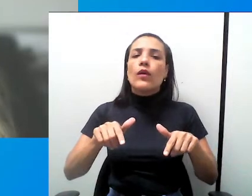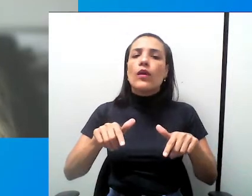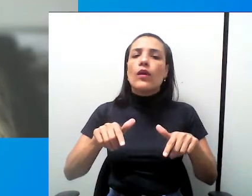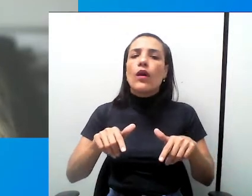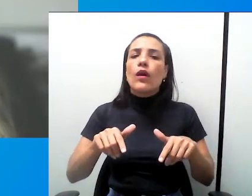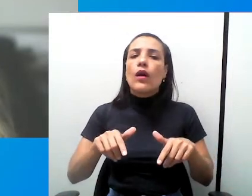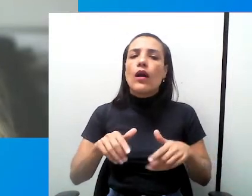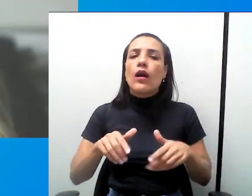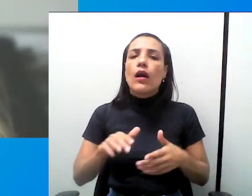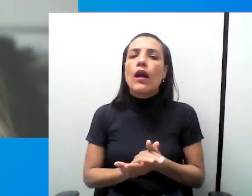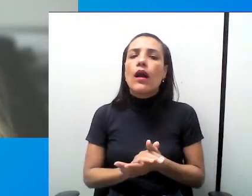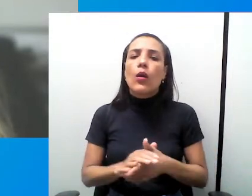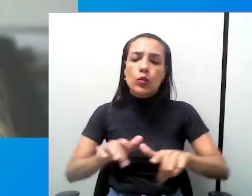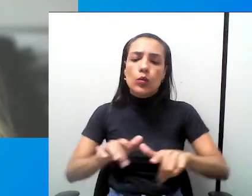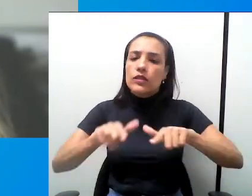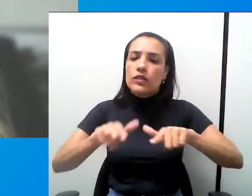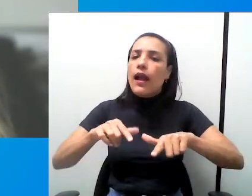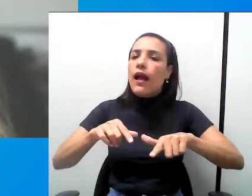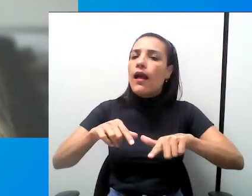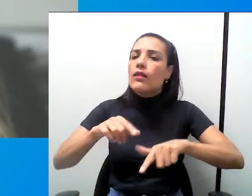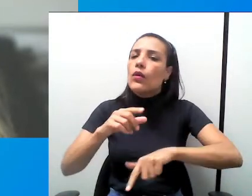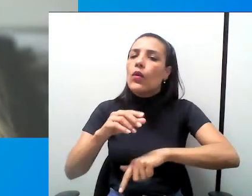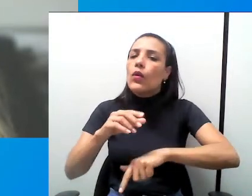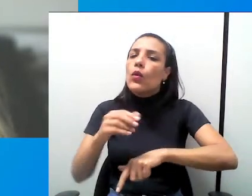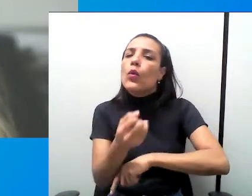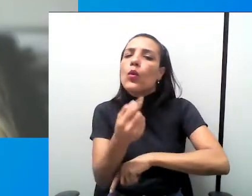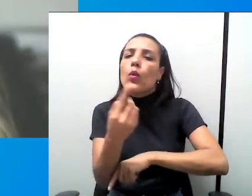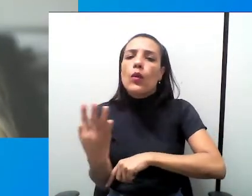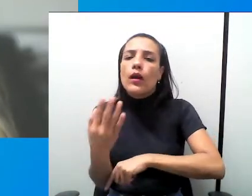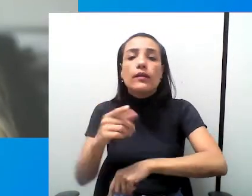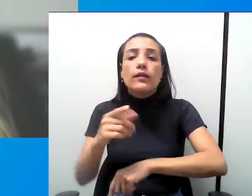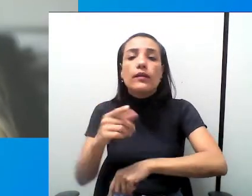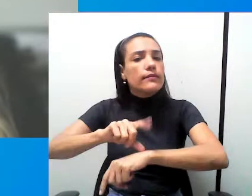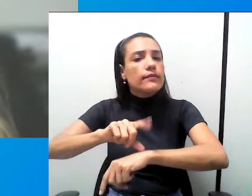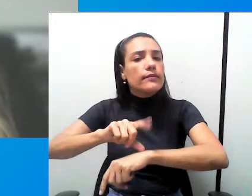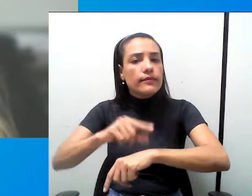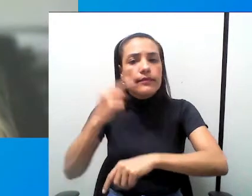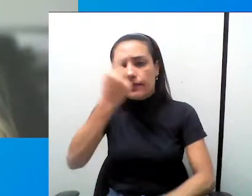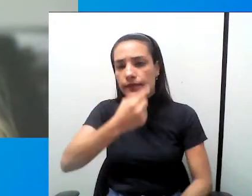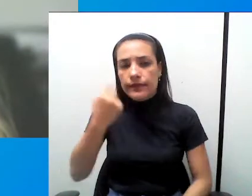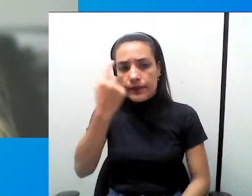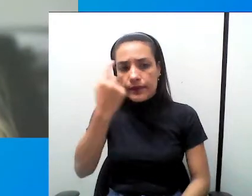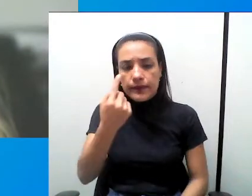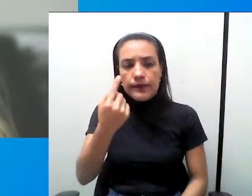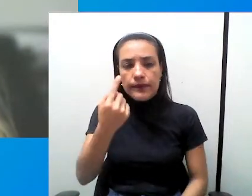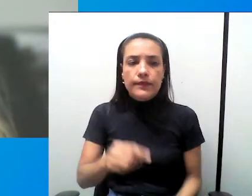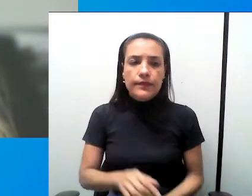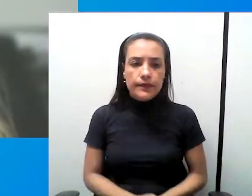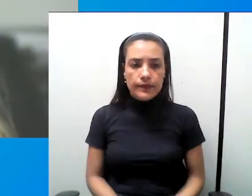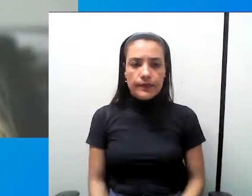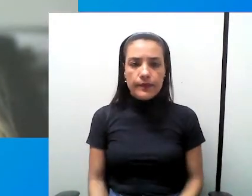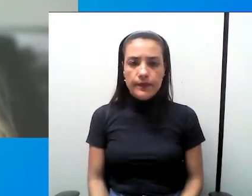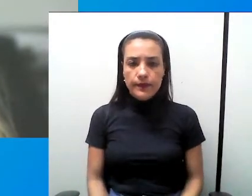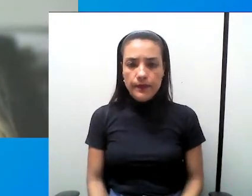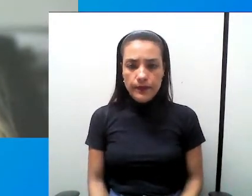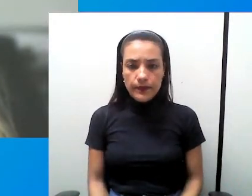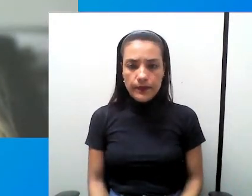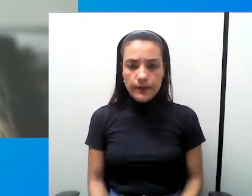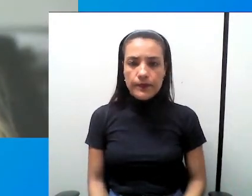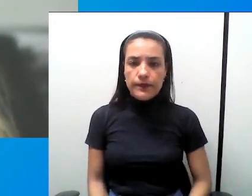carga horária e o registro das atividades que os alunos executaram durante esse projeto. A